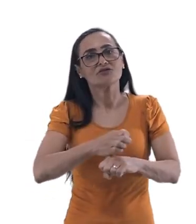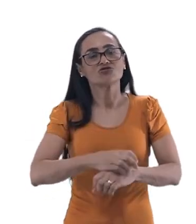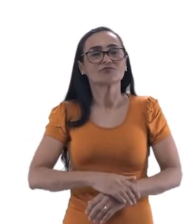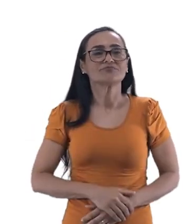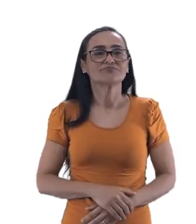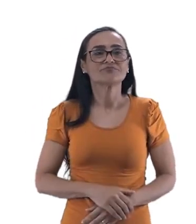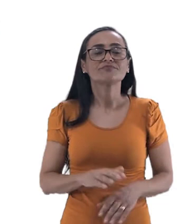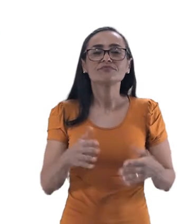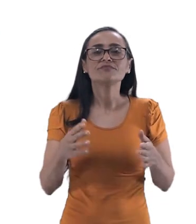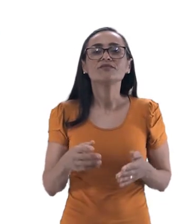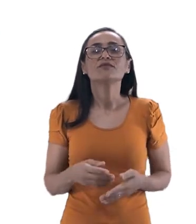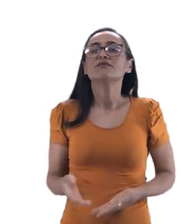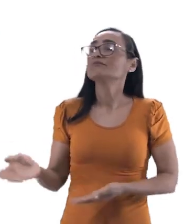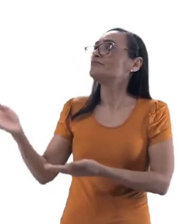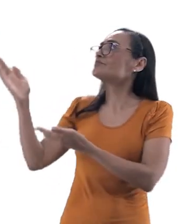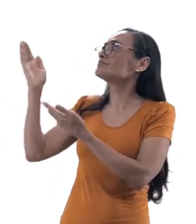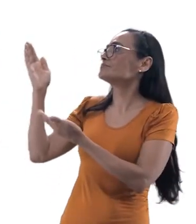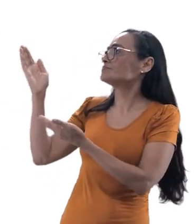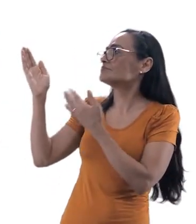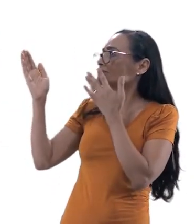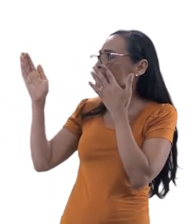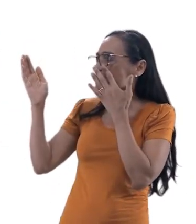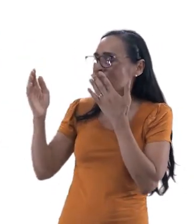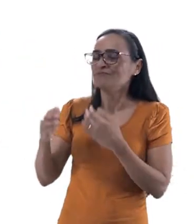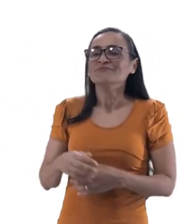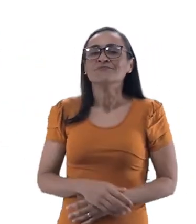estágio. Então vamos ver aqui.